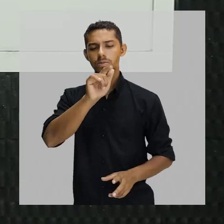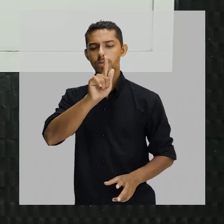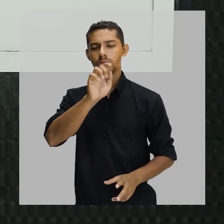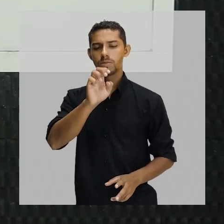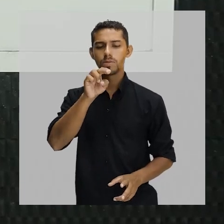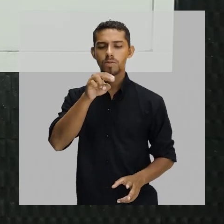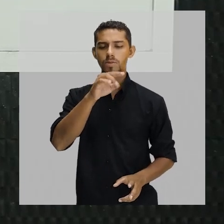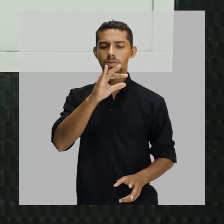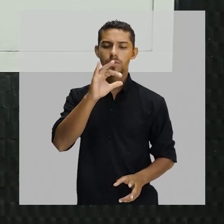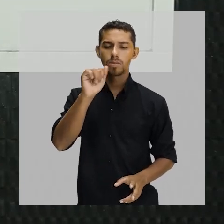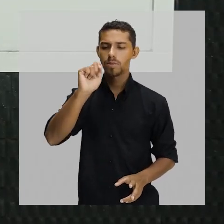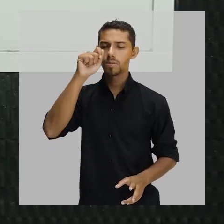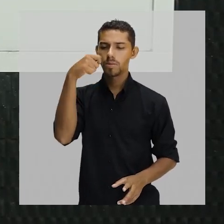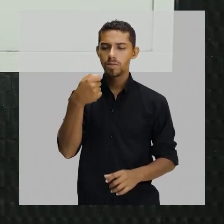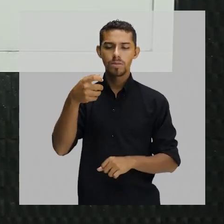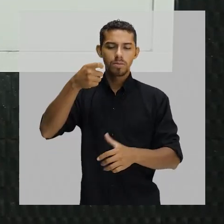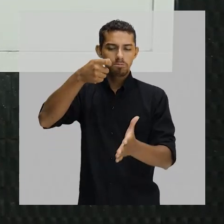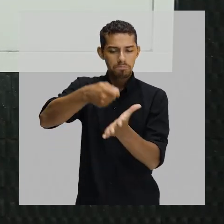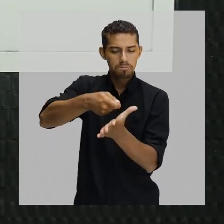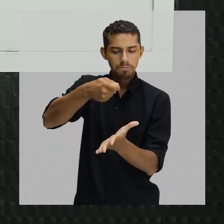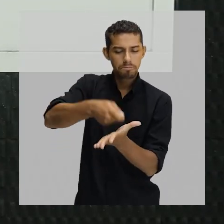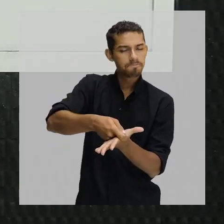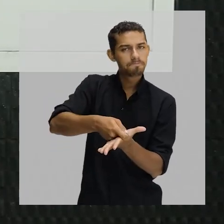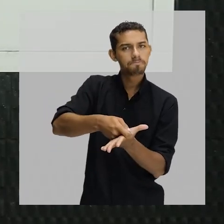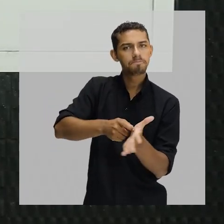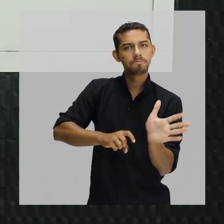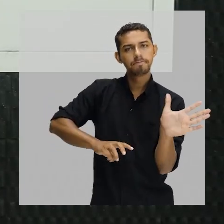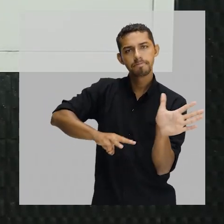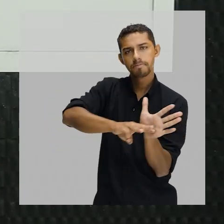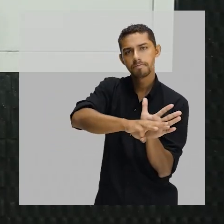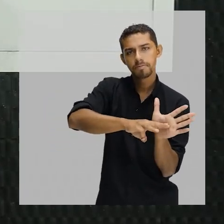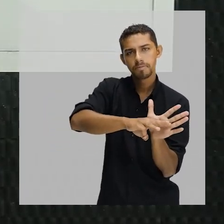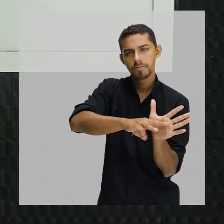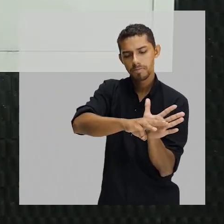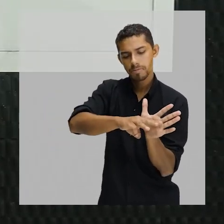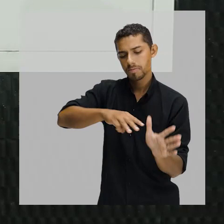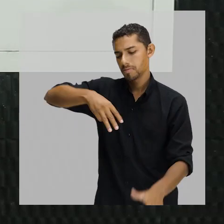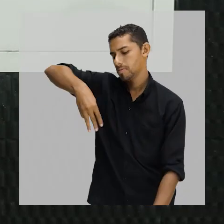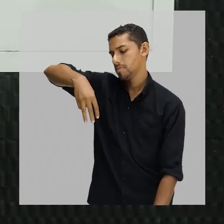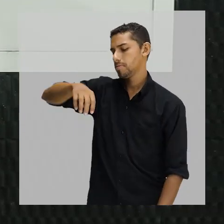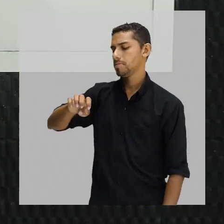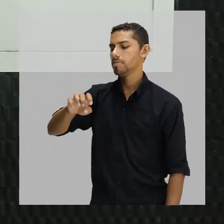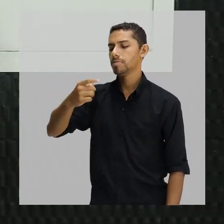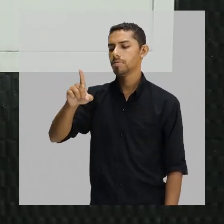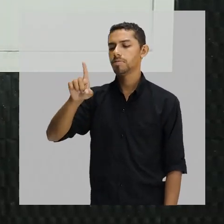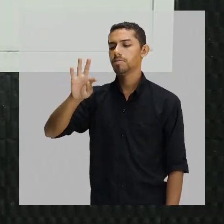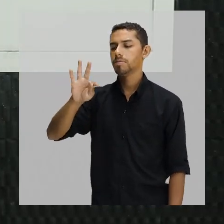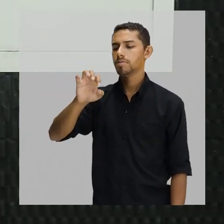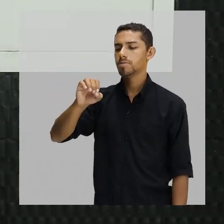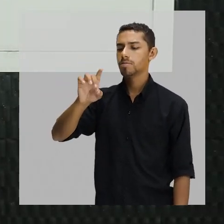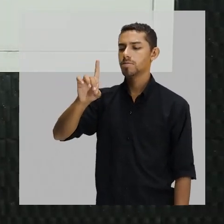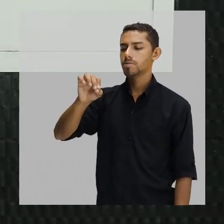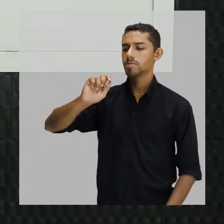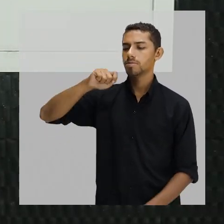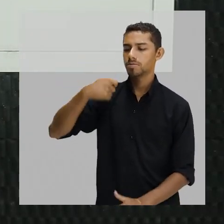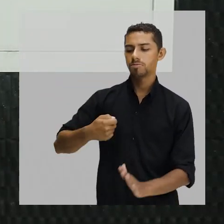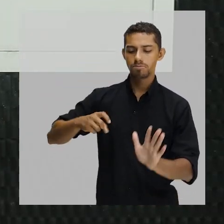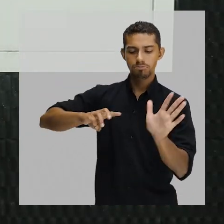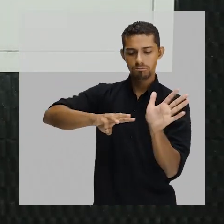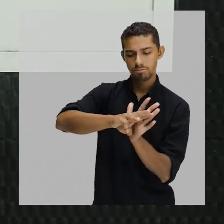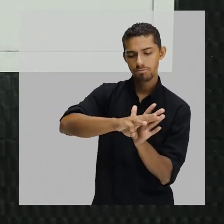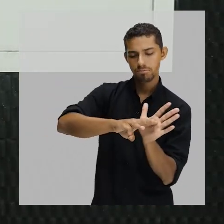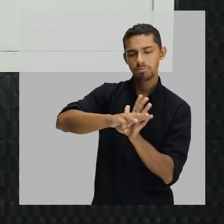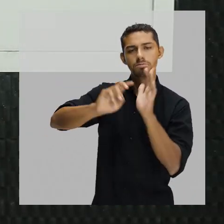O método ele cada vez se faz mais presente, tá? De todos os elementos que nós temos dentro da